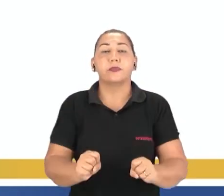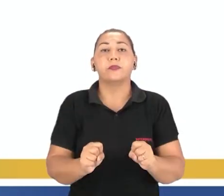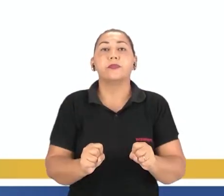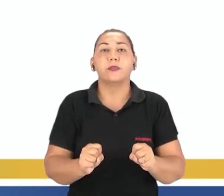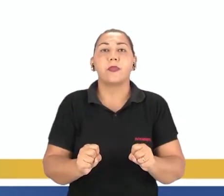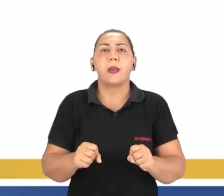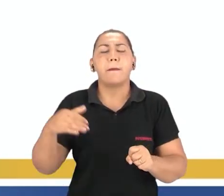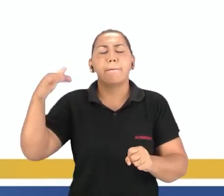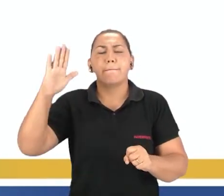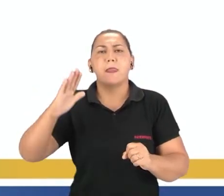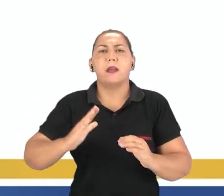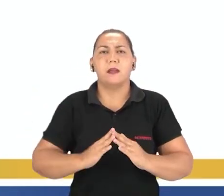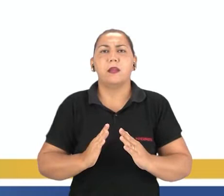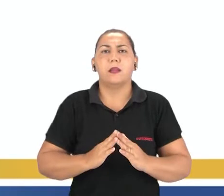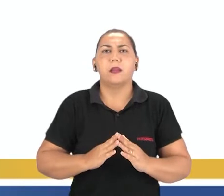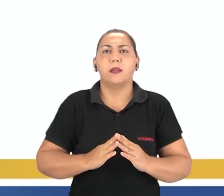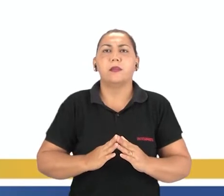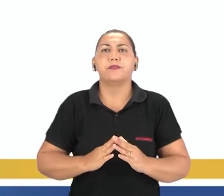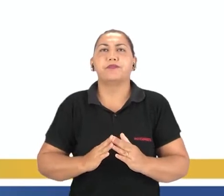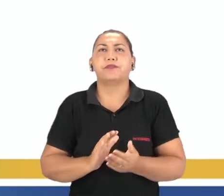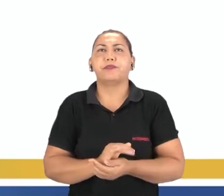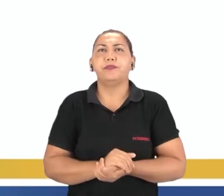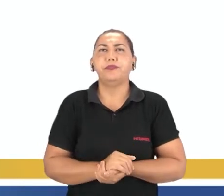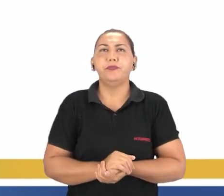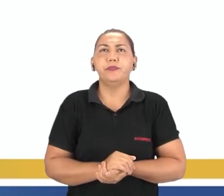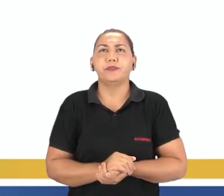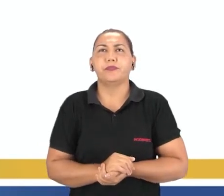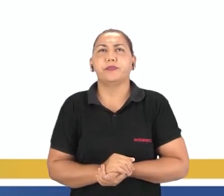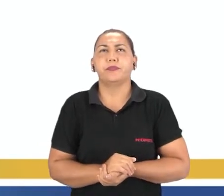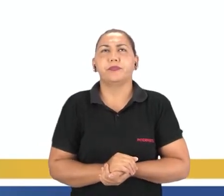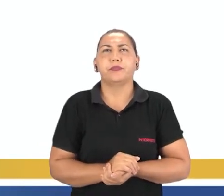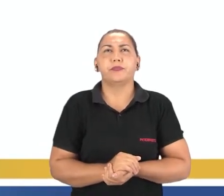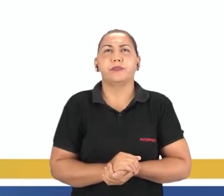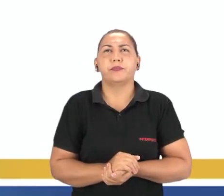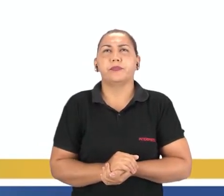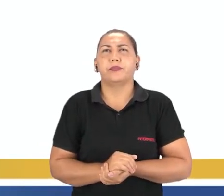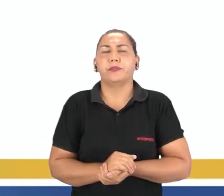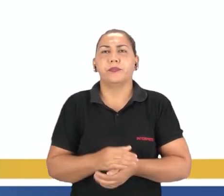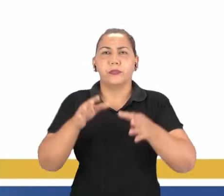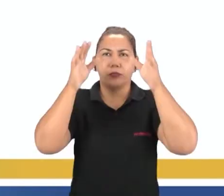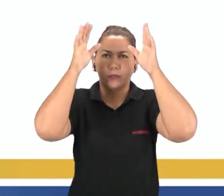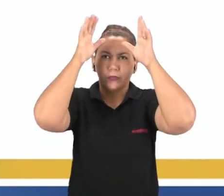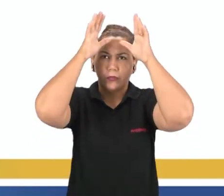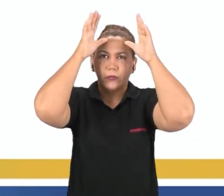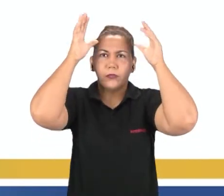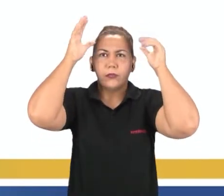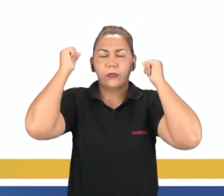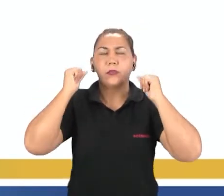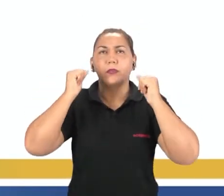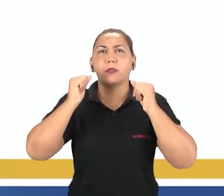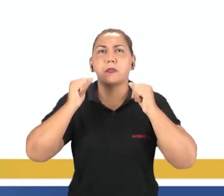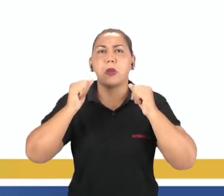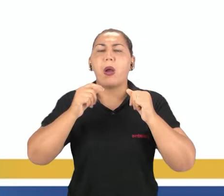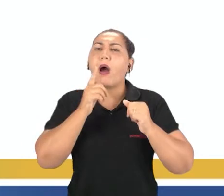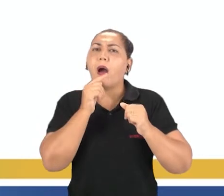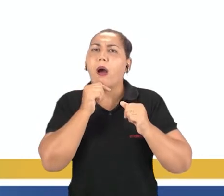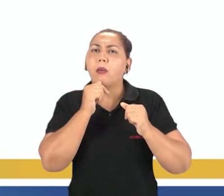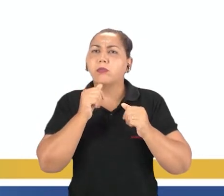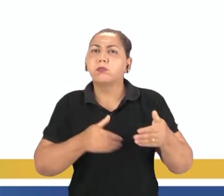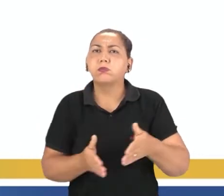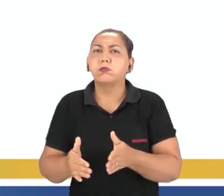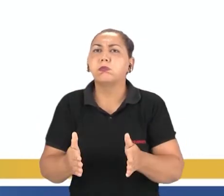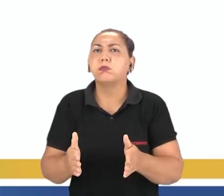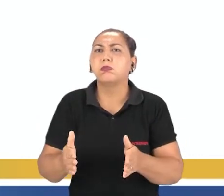região acreana são os panos e os arawaks. Eles ocupavam, respectivamente, os rios? Letra A, Purus e